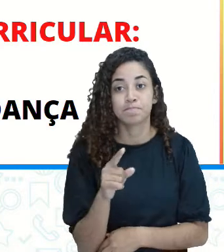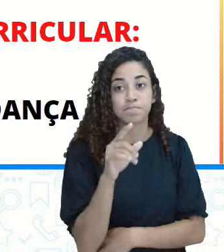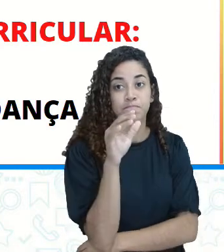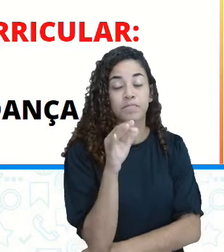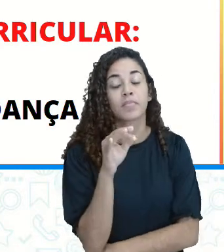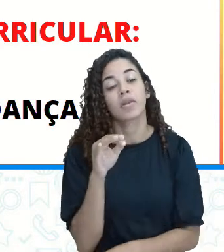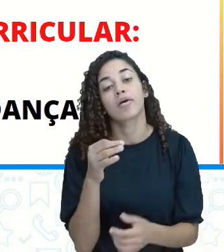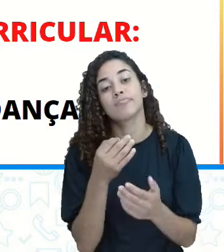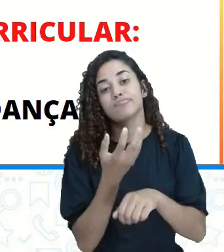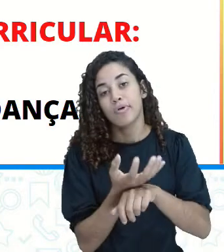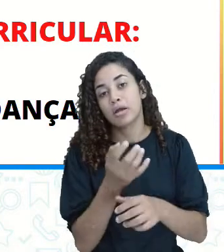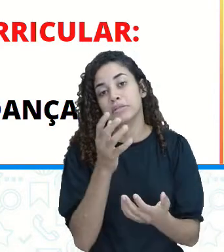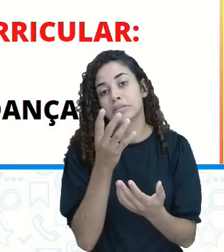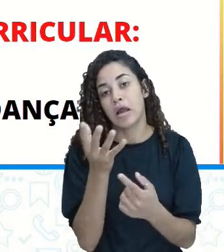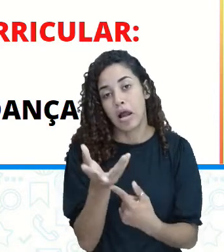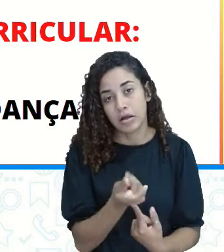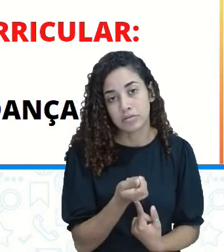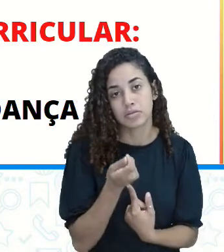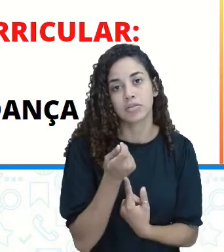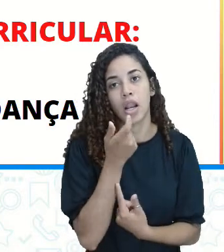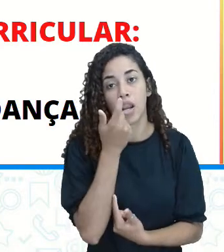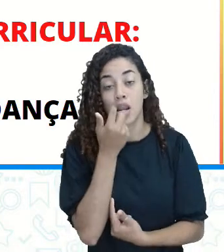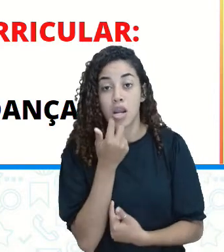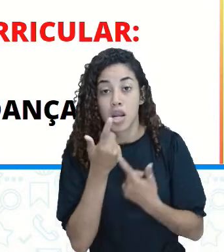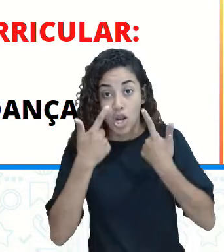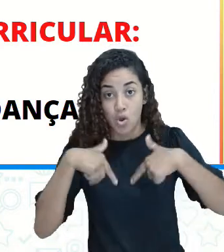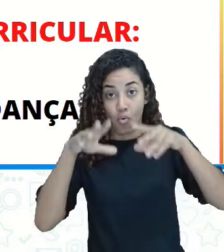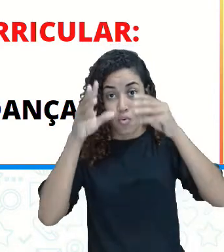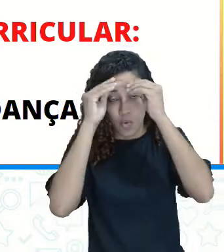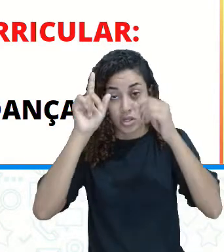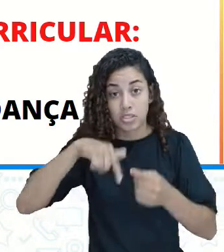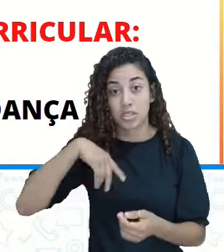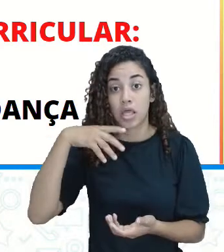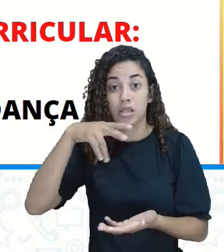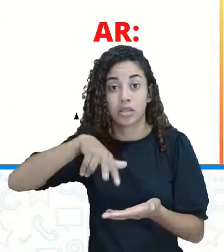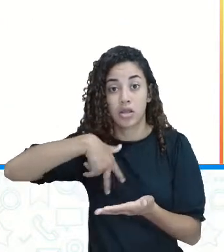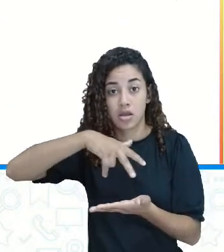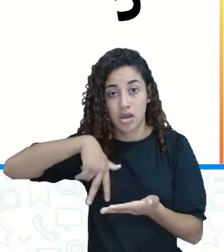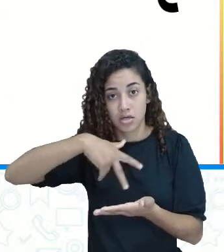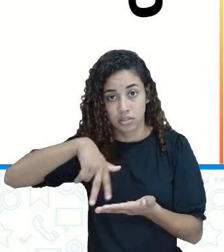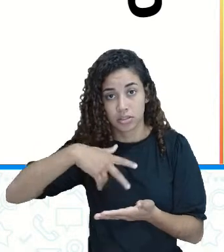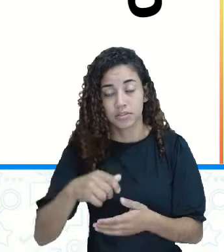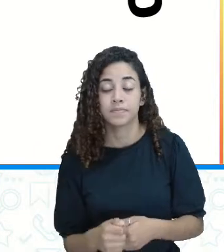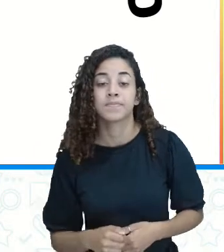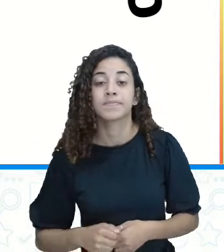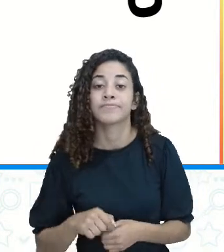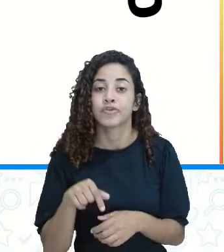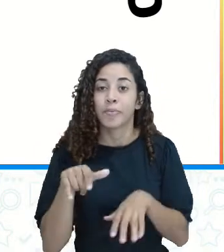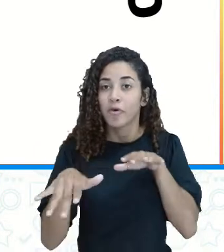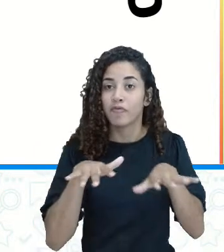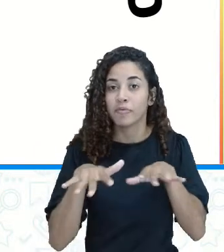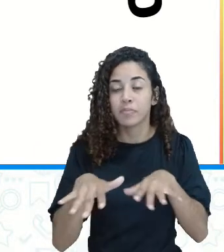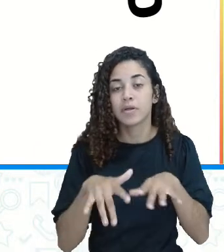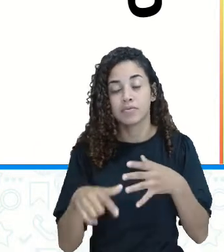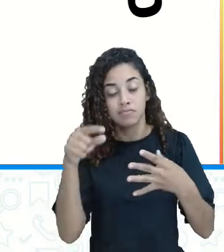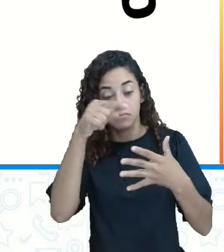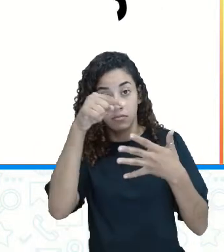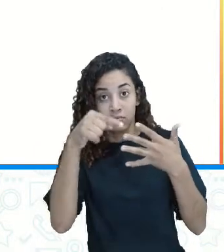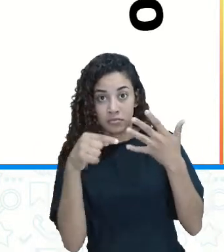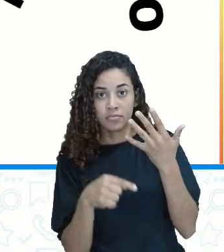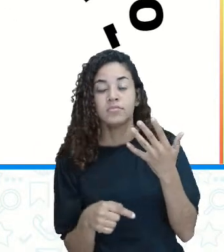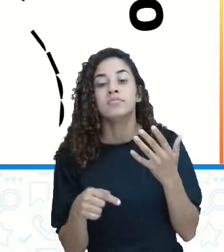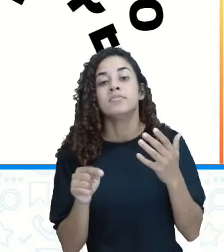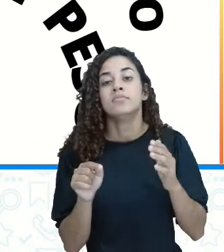arte. A linguagem é a dança. Vamos falar de movimento, como eu já disse a vocês. Fatores do